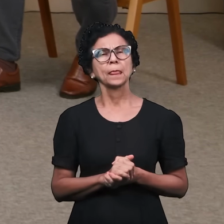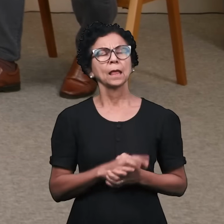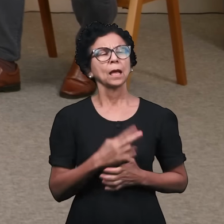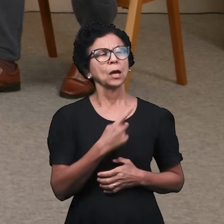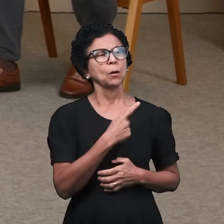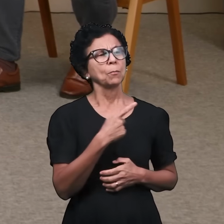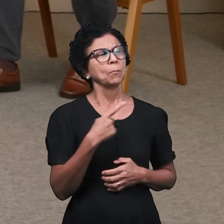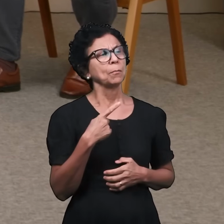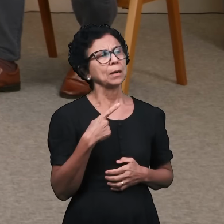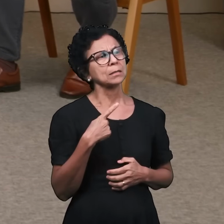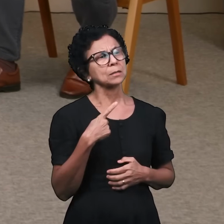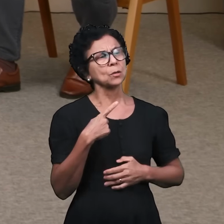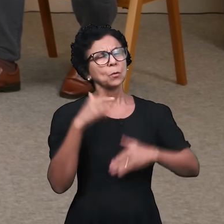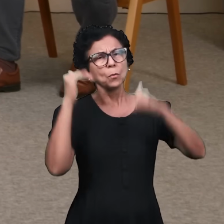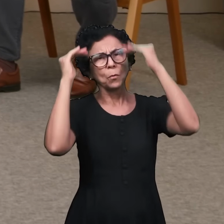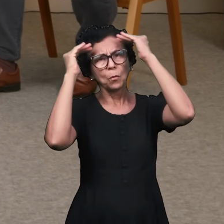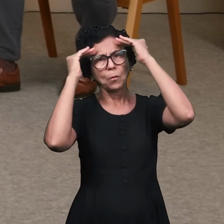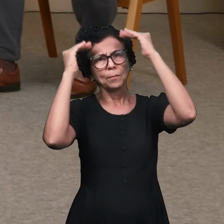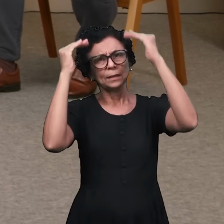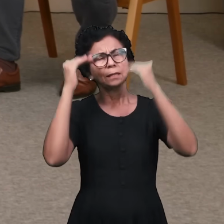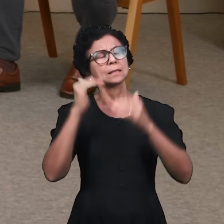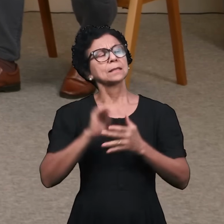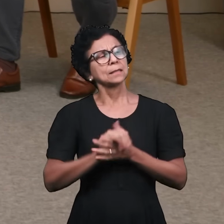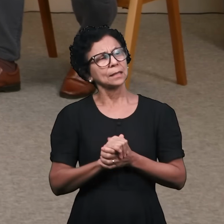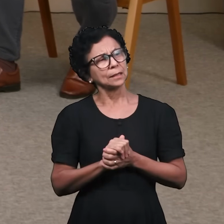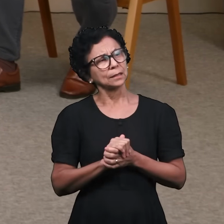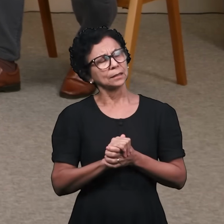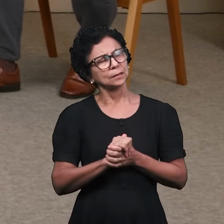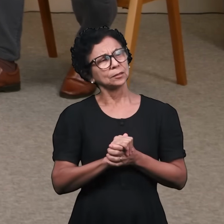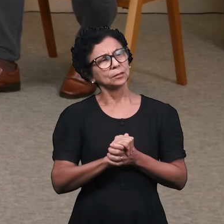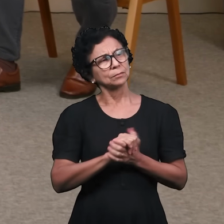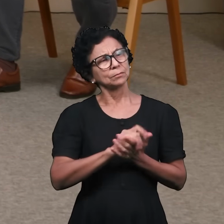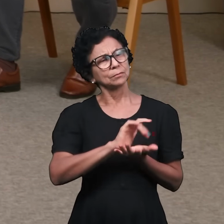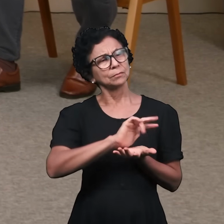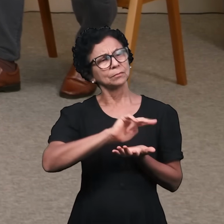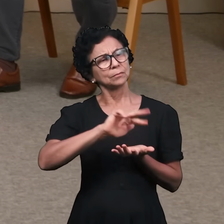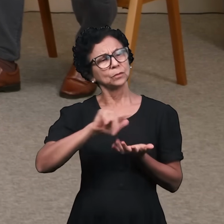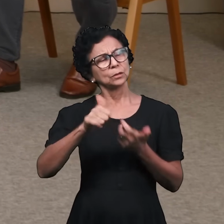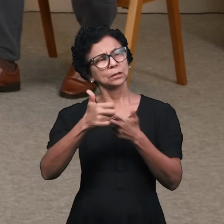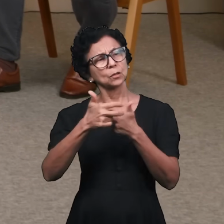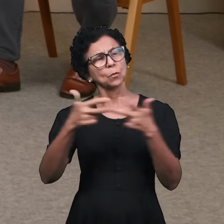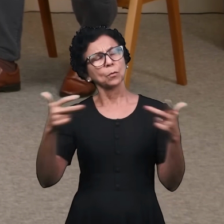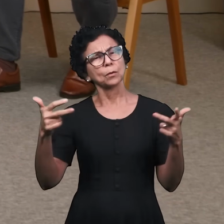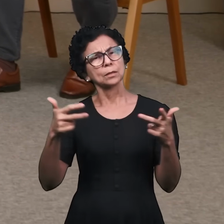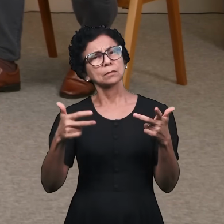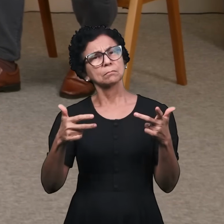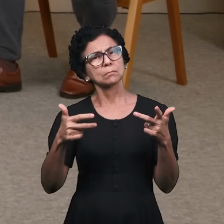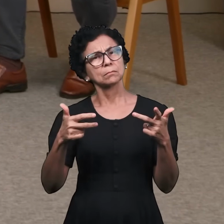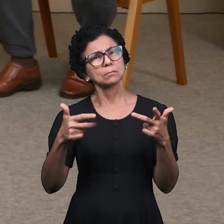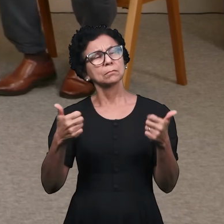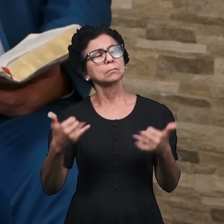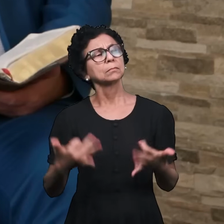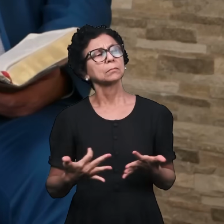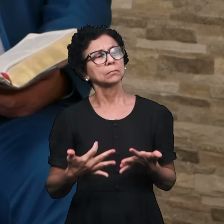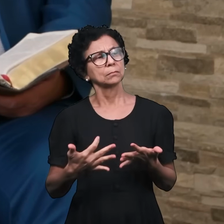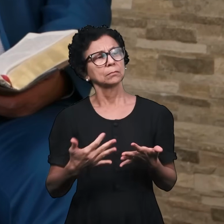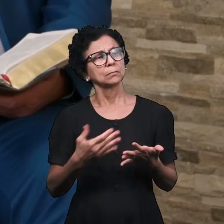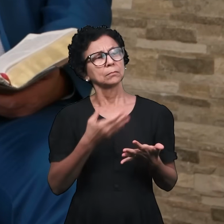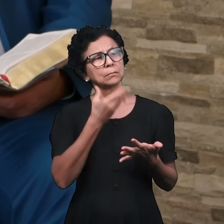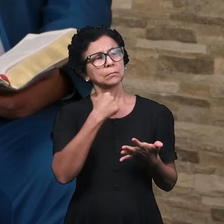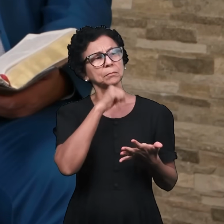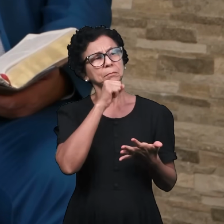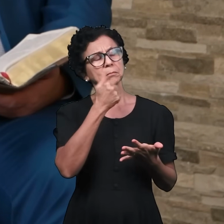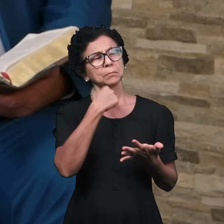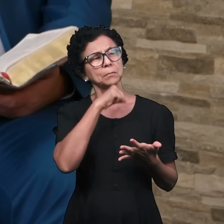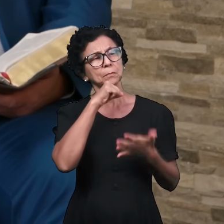está implícito uma série de coisas, não é verdade? O que nós podemos entender quando fala honra pai e mãe?